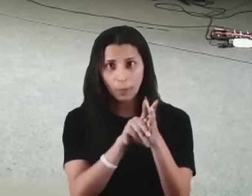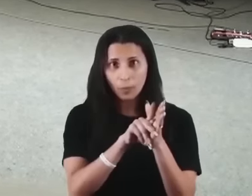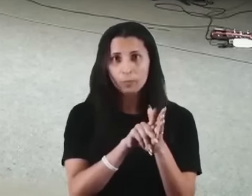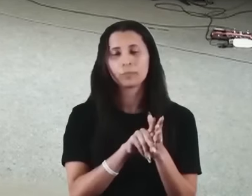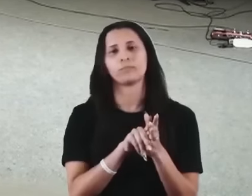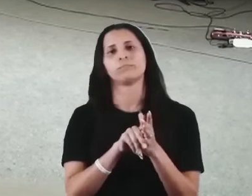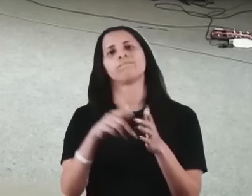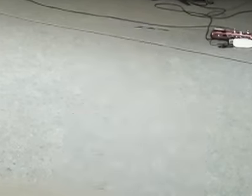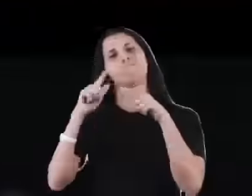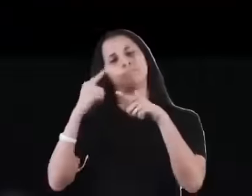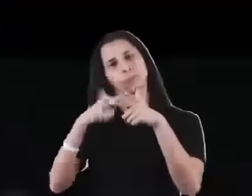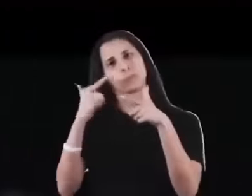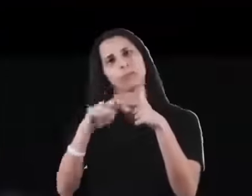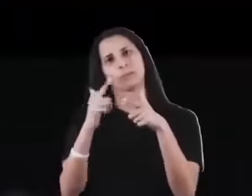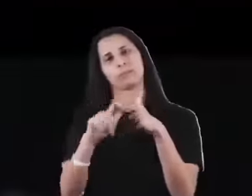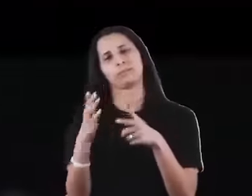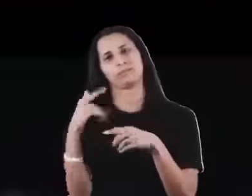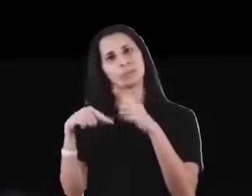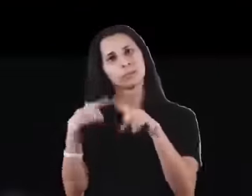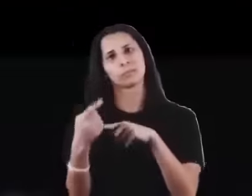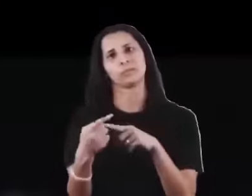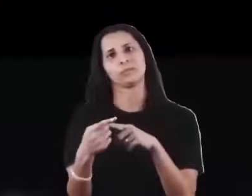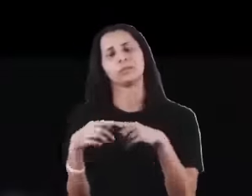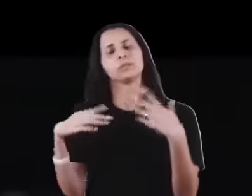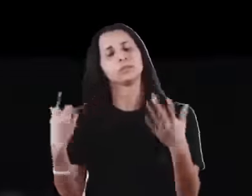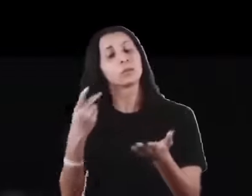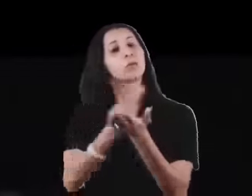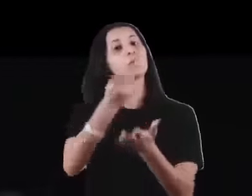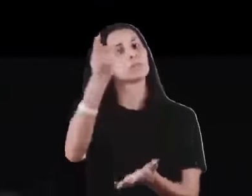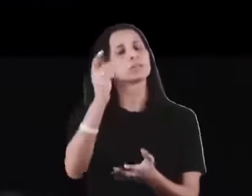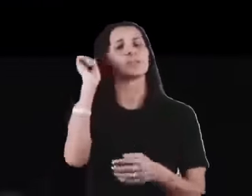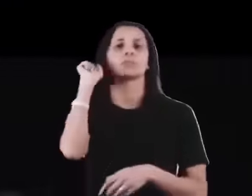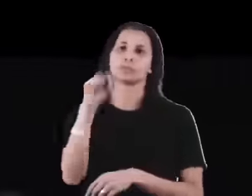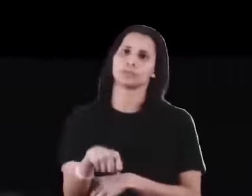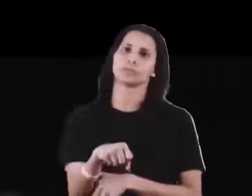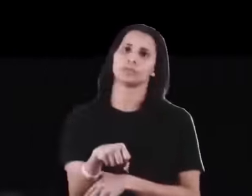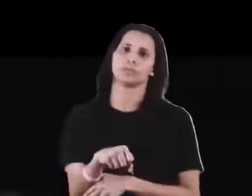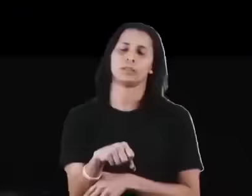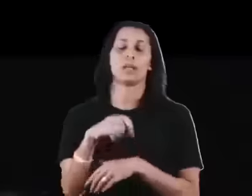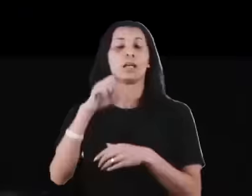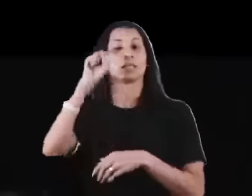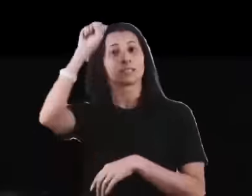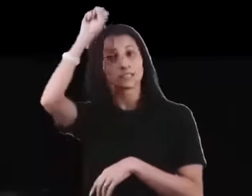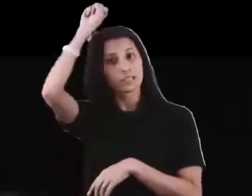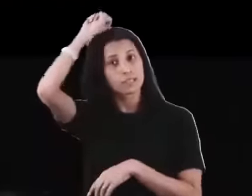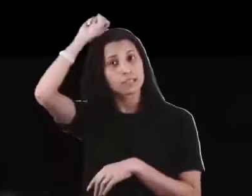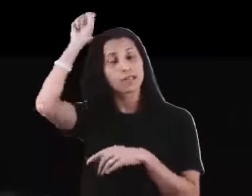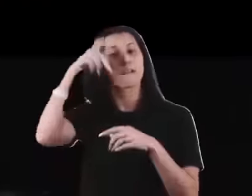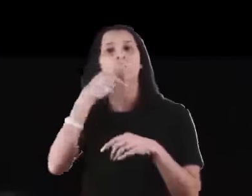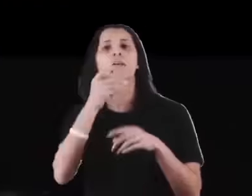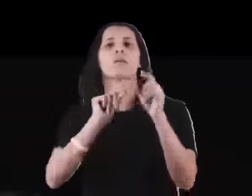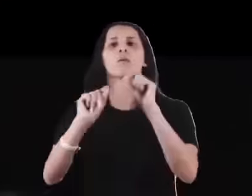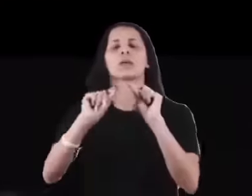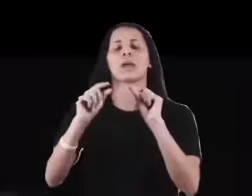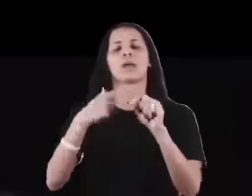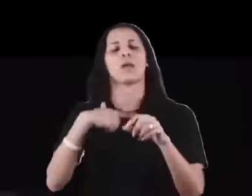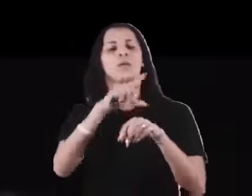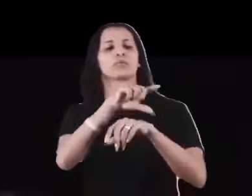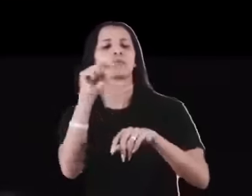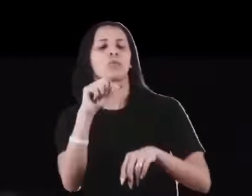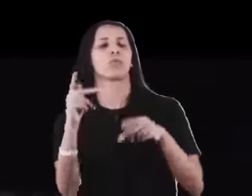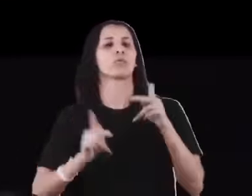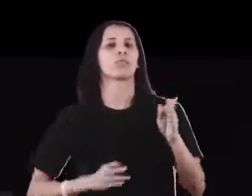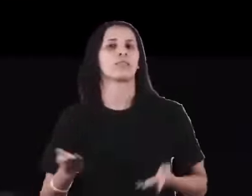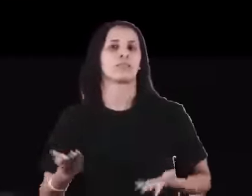e fui exatamente isso que aconteceu ela disse assim eu vou escolher minha serva